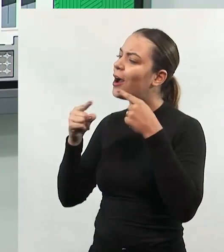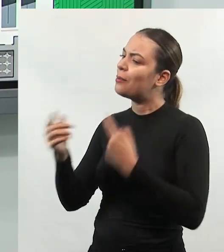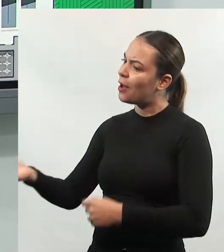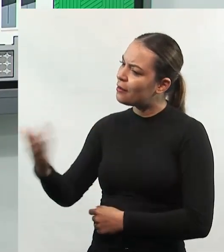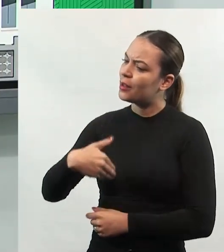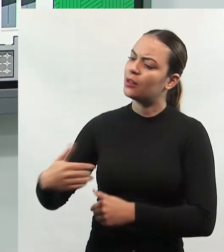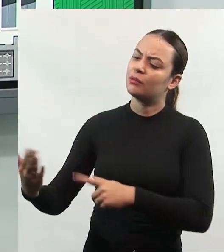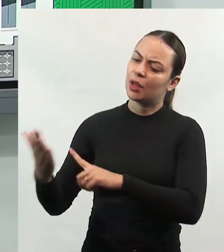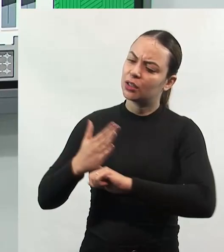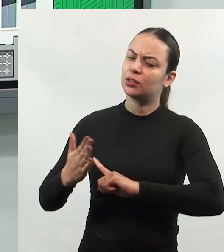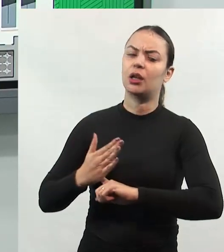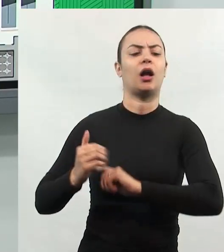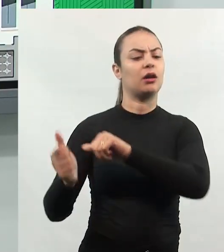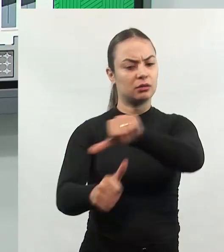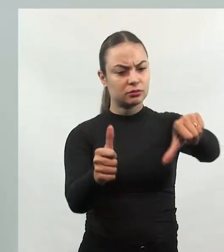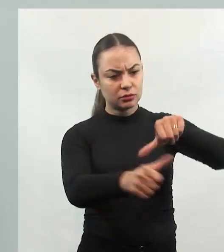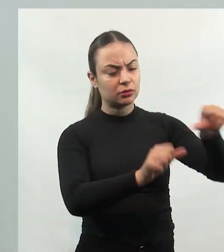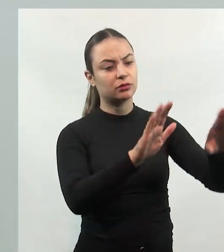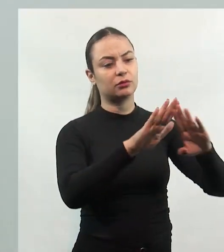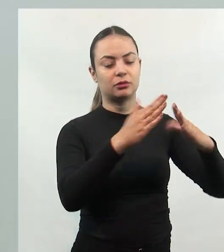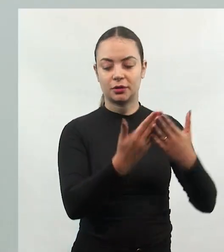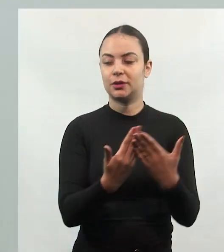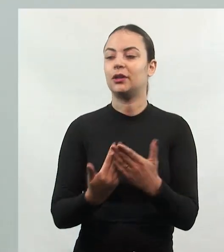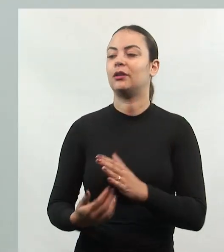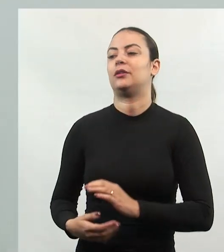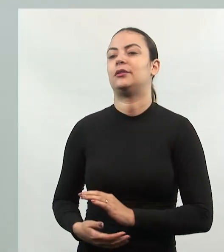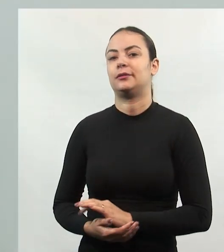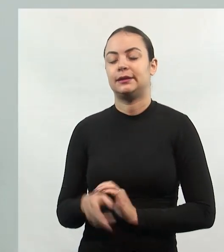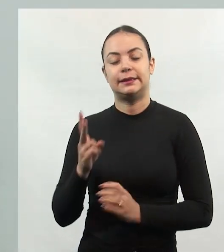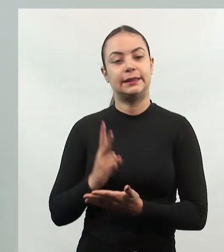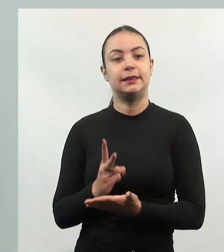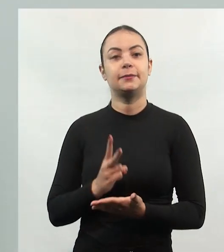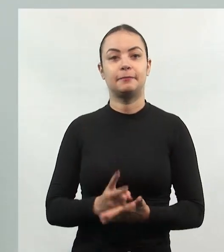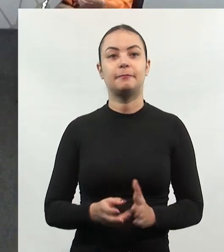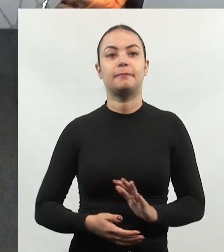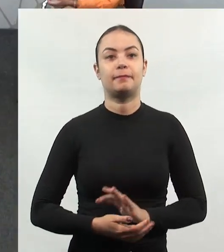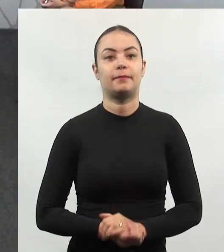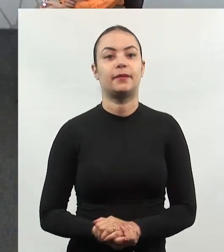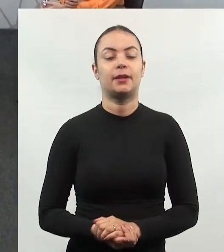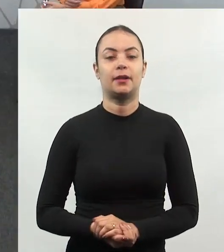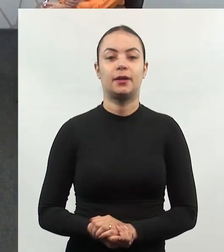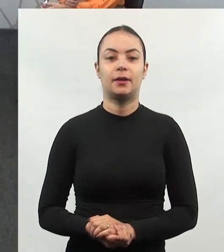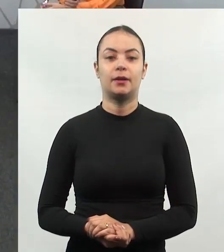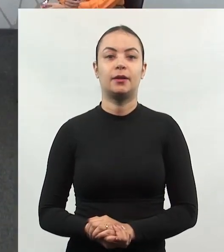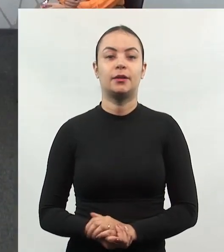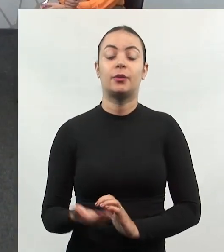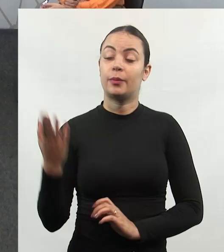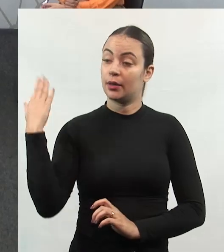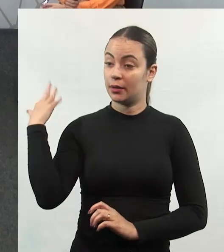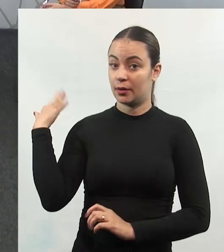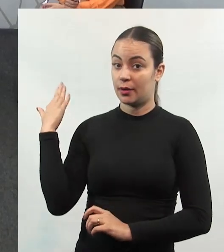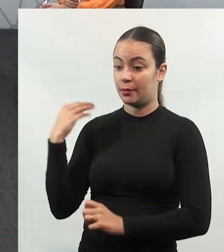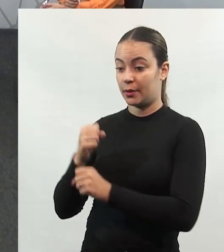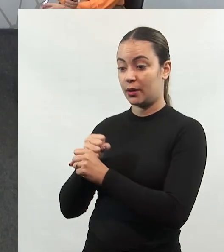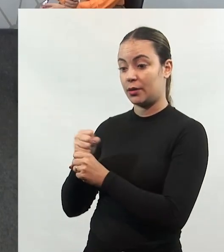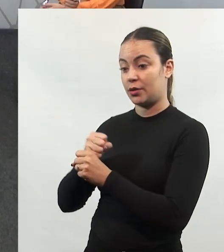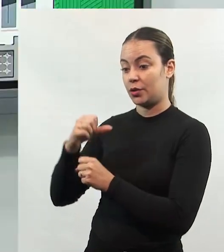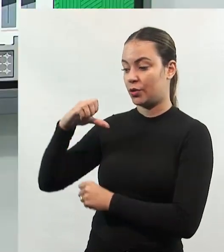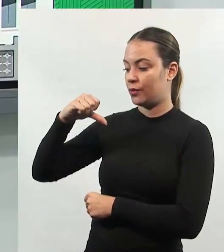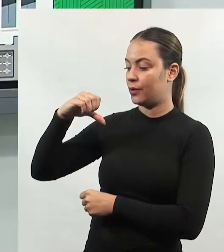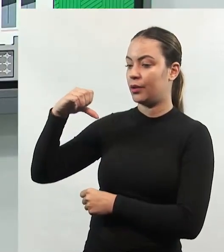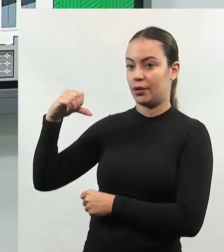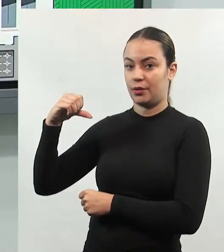Gláucia, ela traz a experiência não só de professora, mas de secretária de educação do